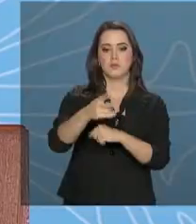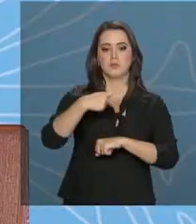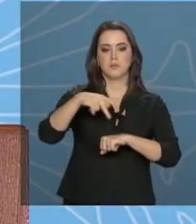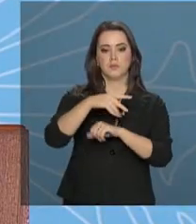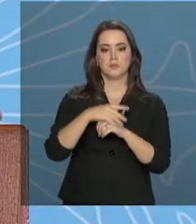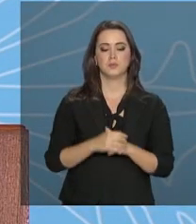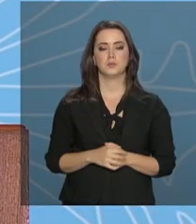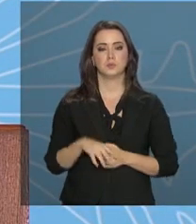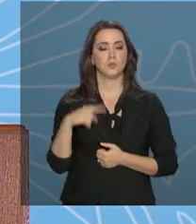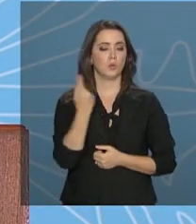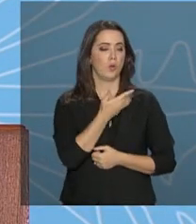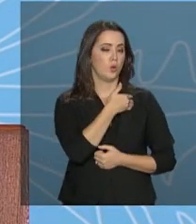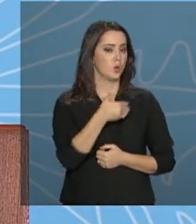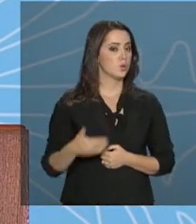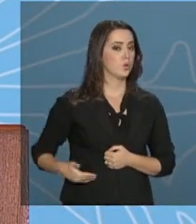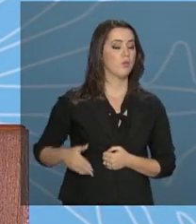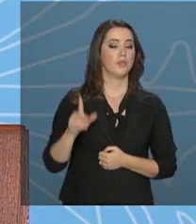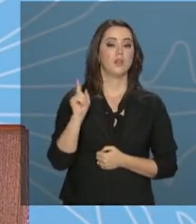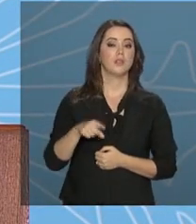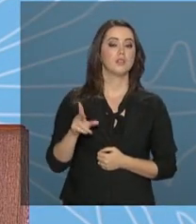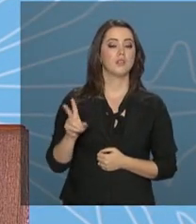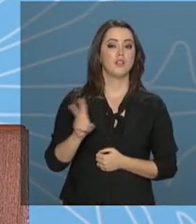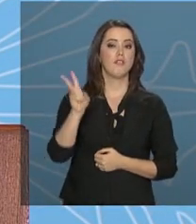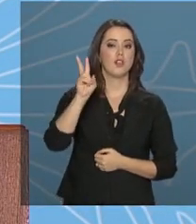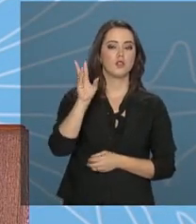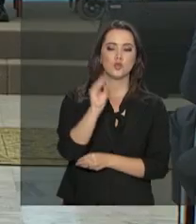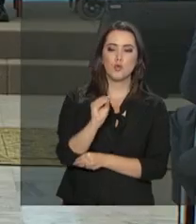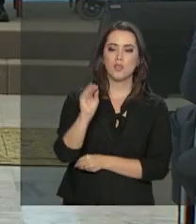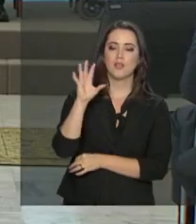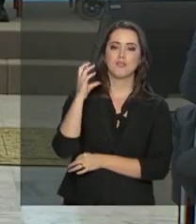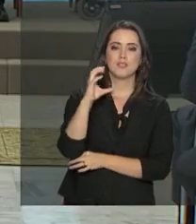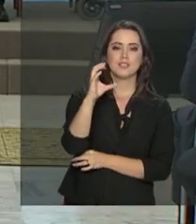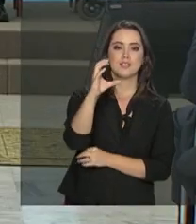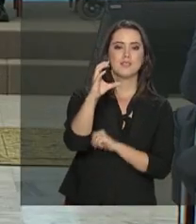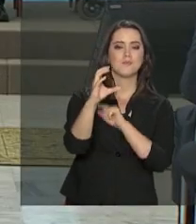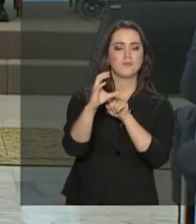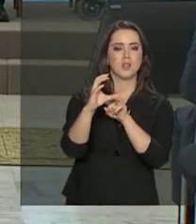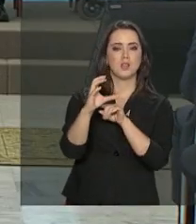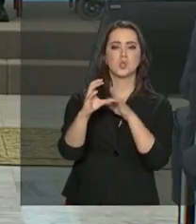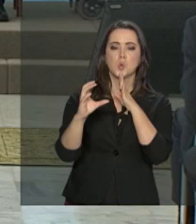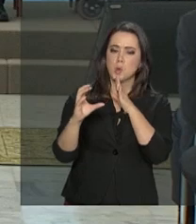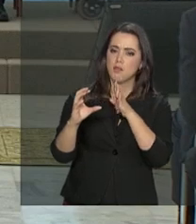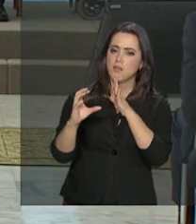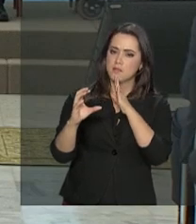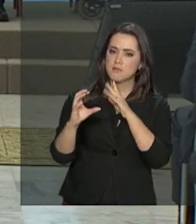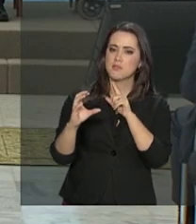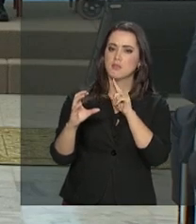país. O nosso é um governo que valoriza a ciência e reconhece